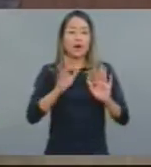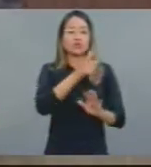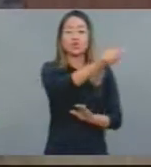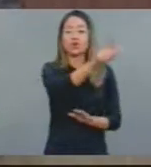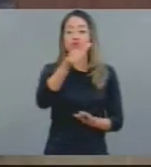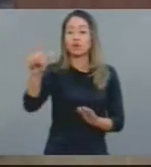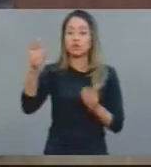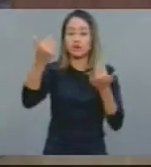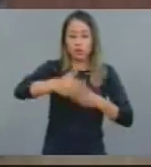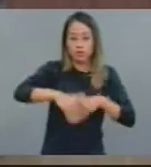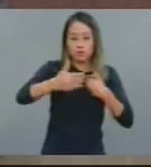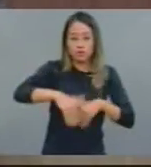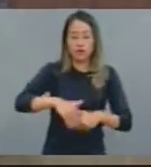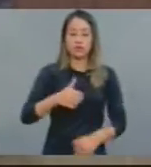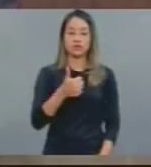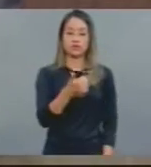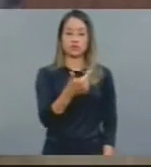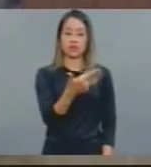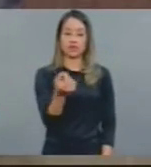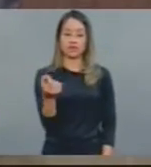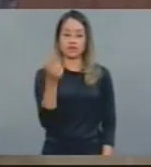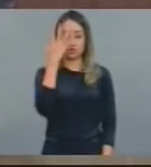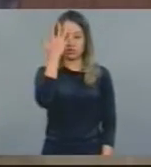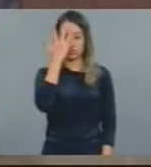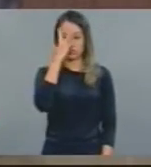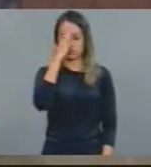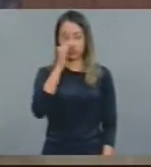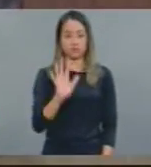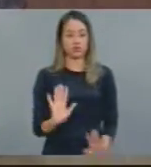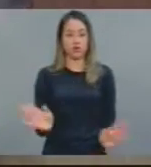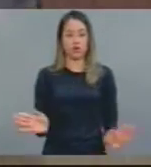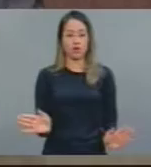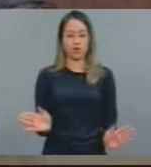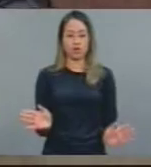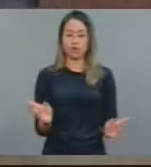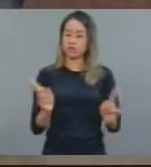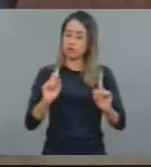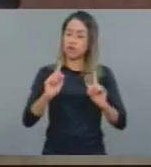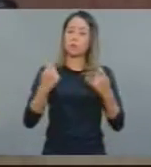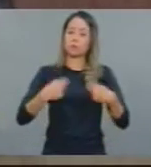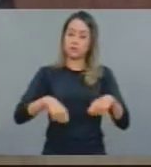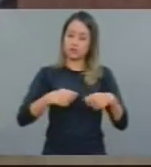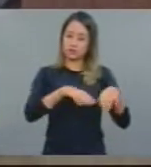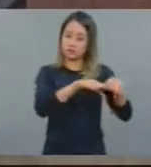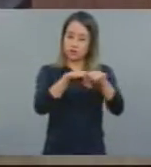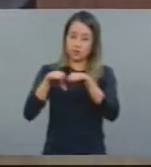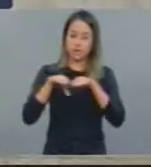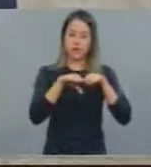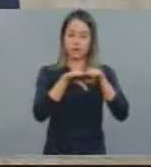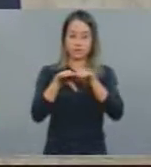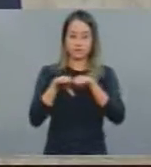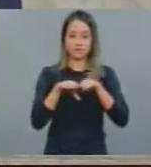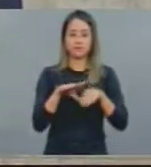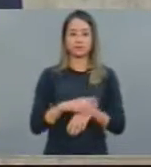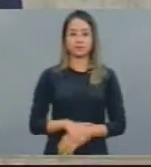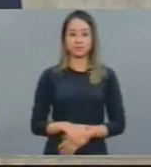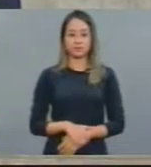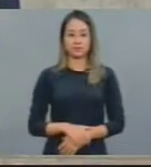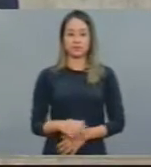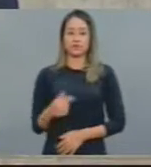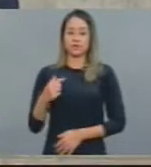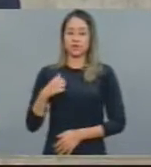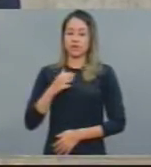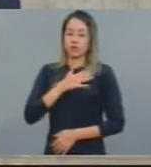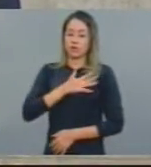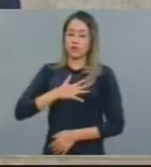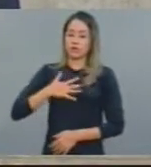de 180, como deve ser. Deputada doutora Silvana. Deputado Renato Roseno, eu tenho um prazer de apartear